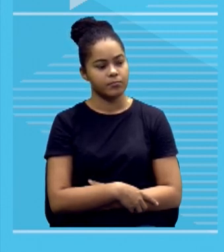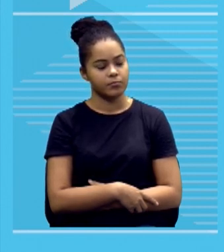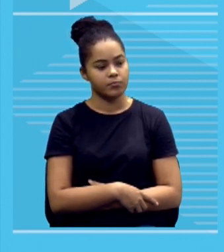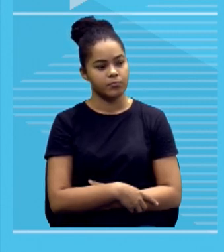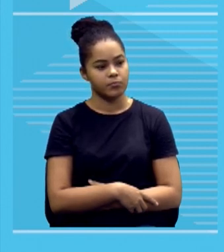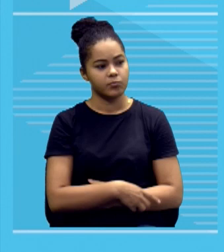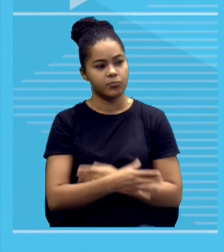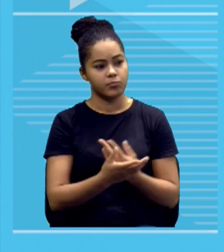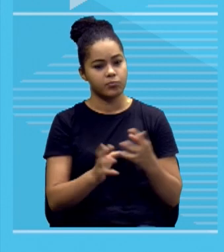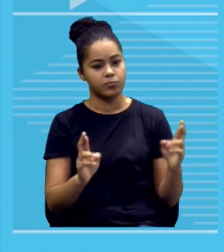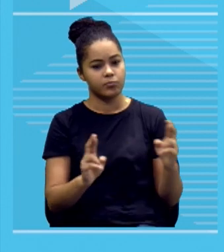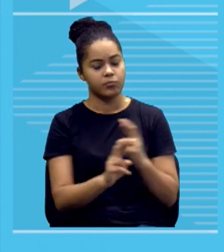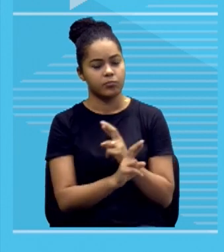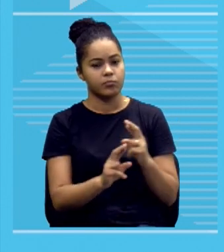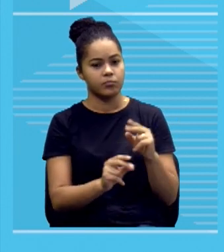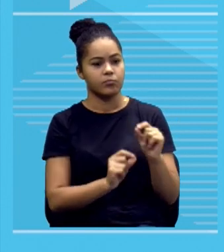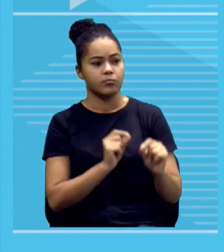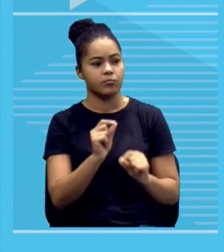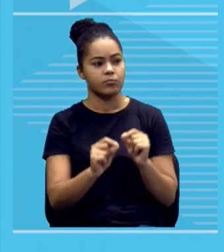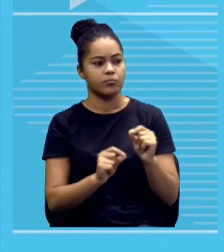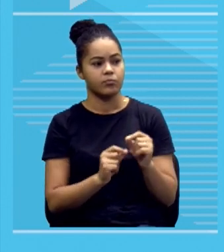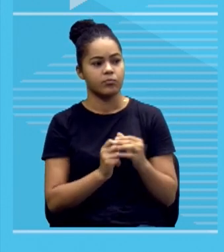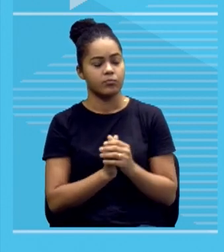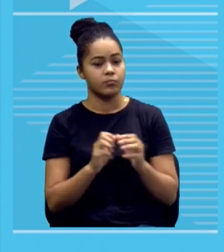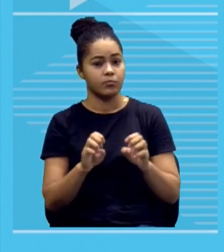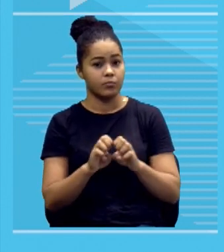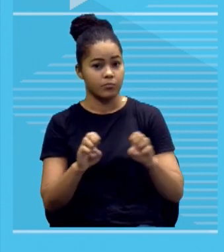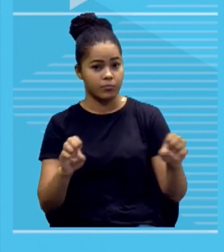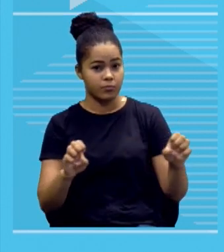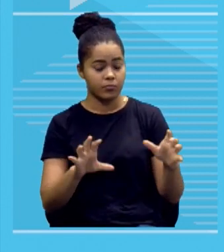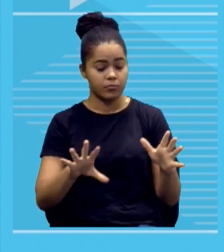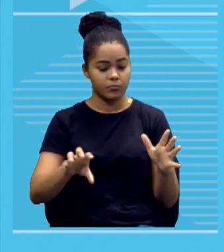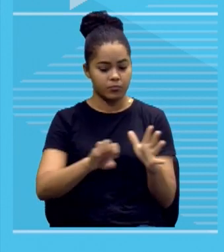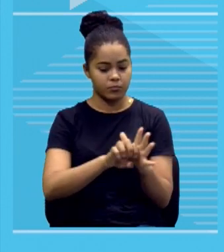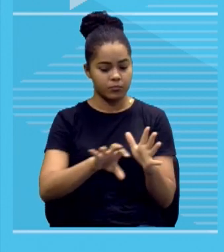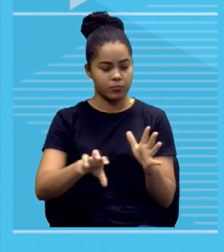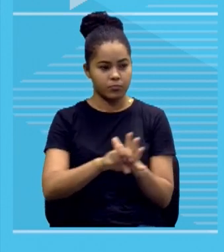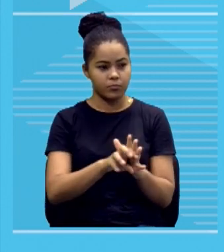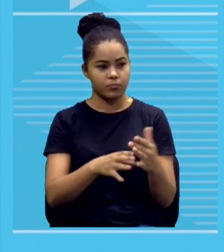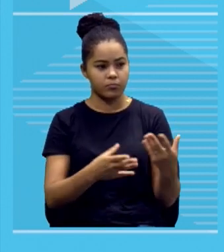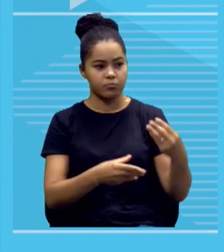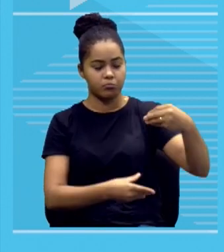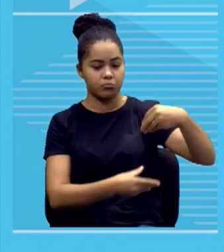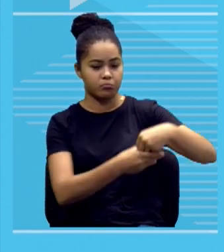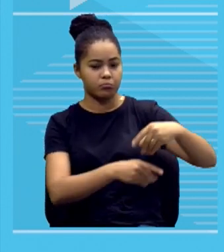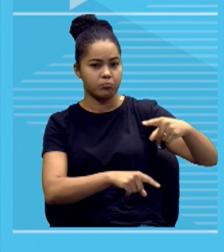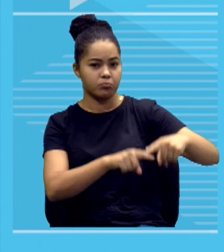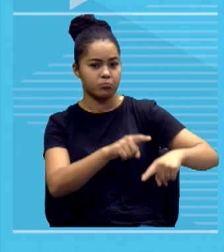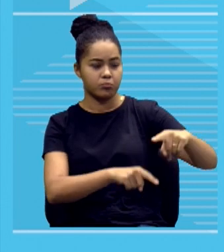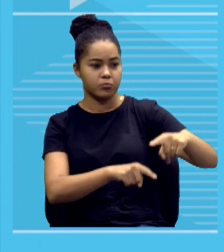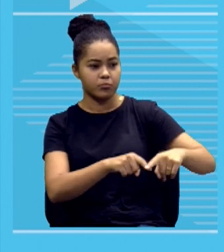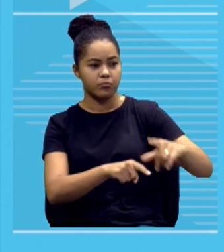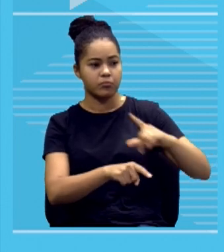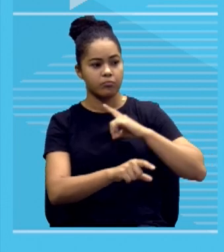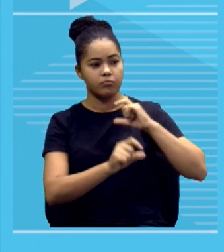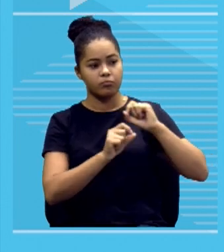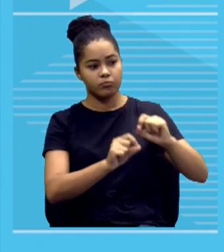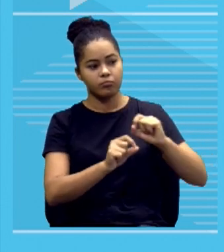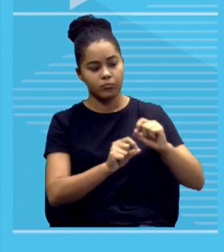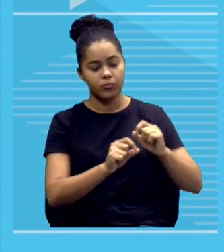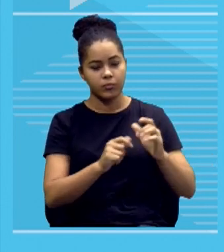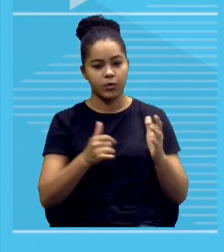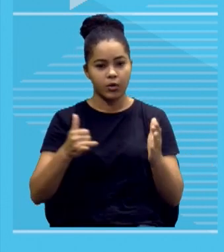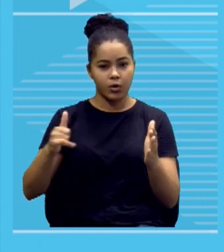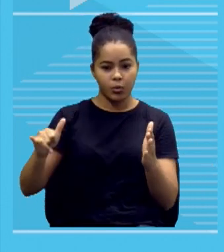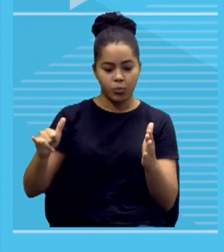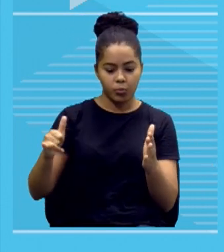conhecida como equação do receptor. E aí você tem que dentro de um receptor, você tem a chegada da energia